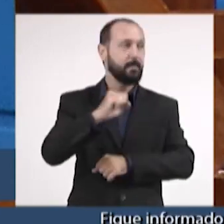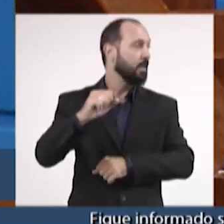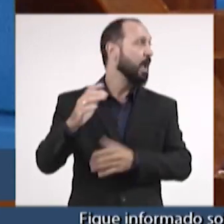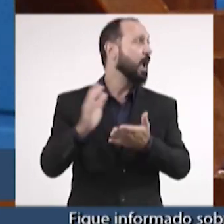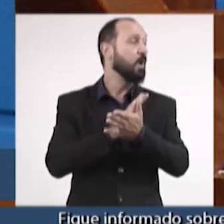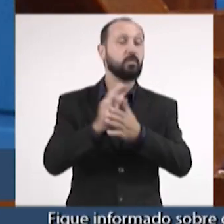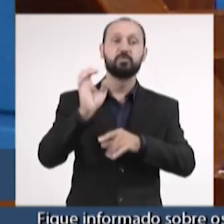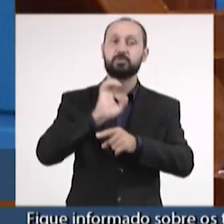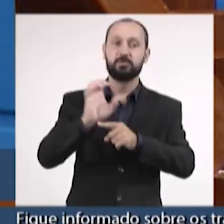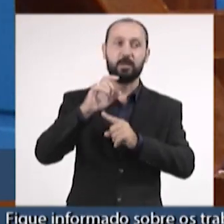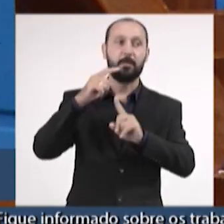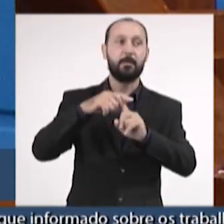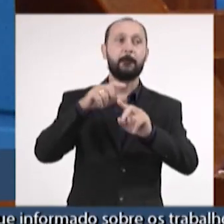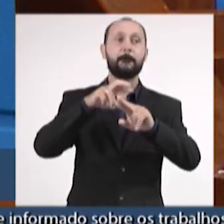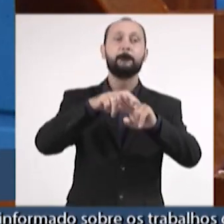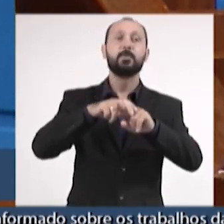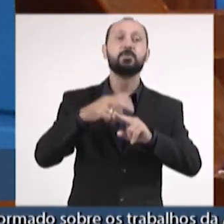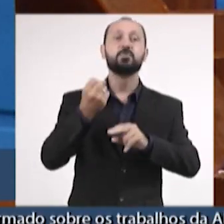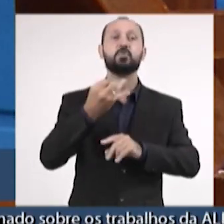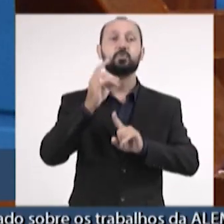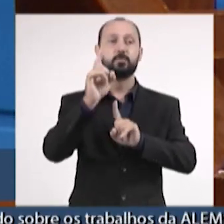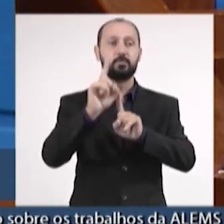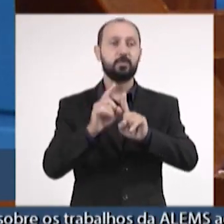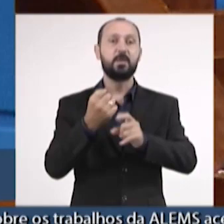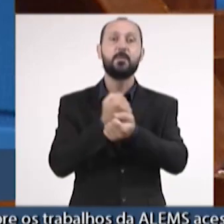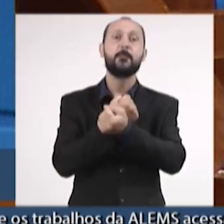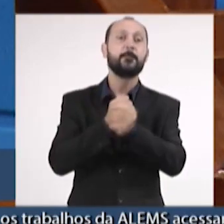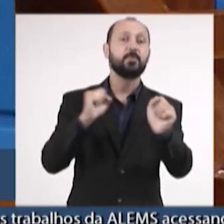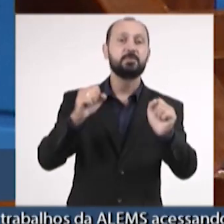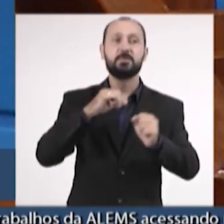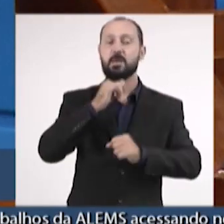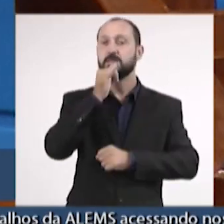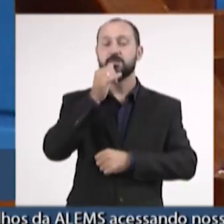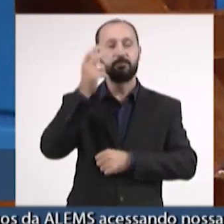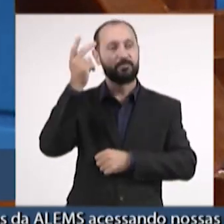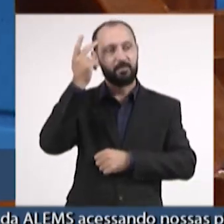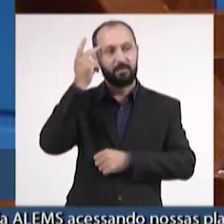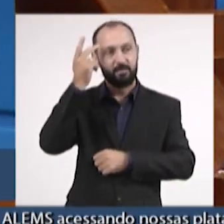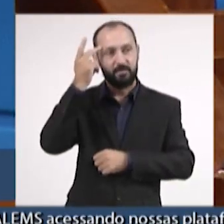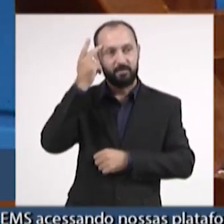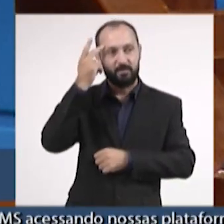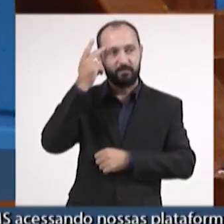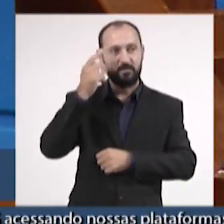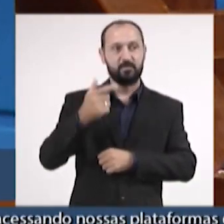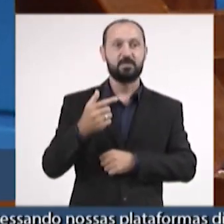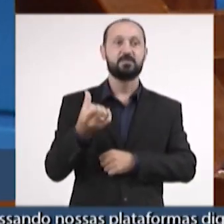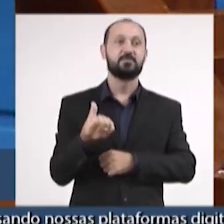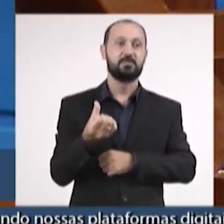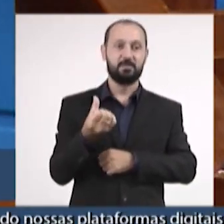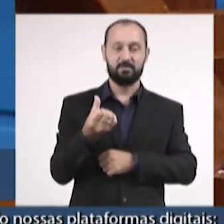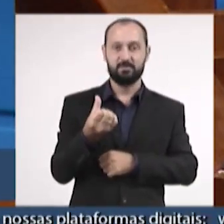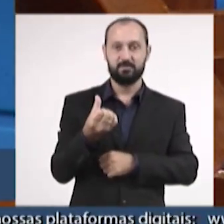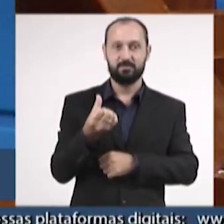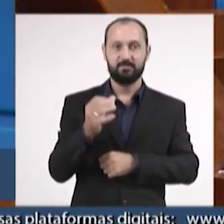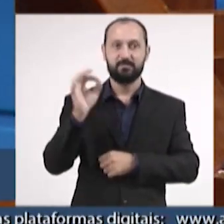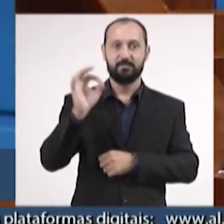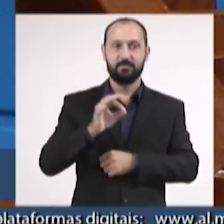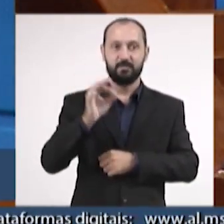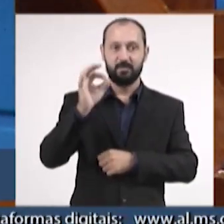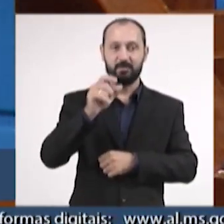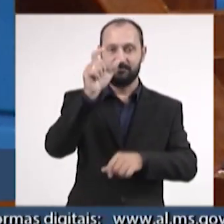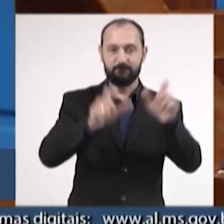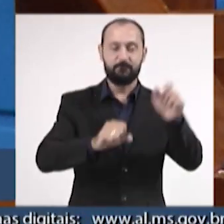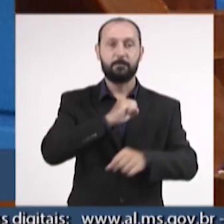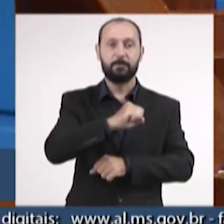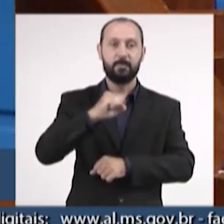tipificam, por isso eles estão lá embaixo. Não é possível que São Paulo seja o 26º em feminicídio e